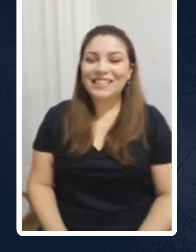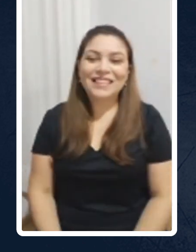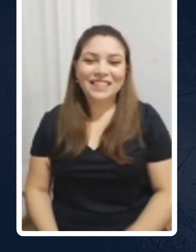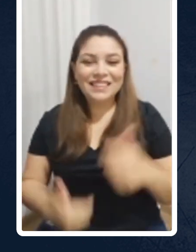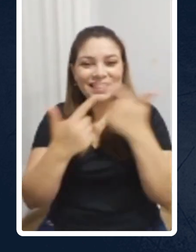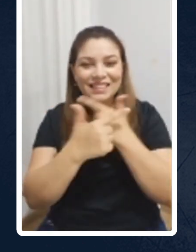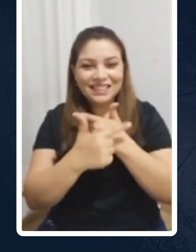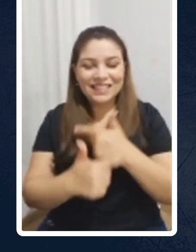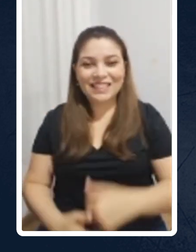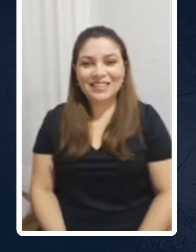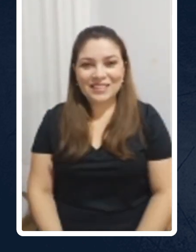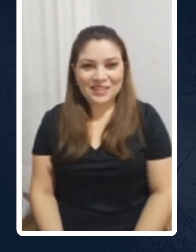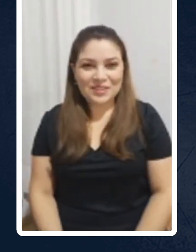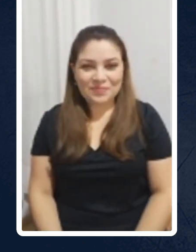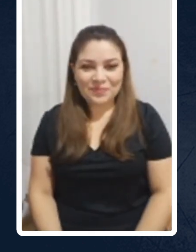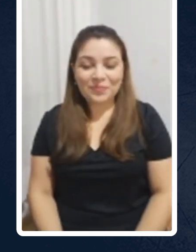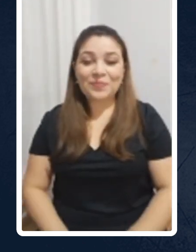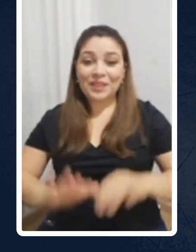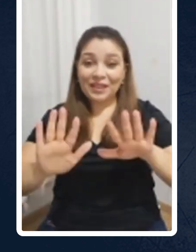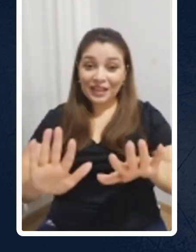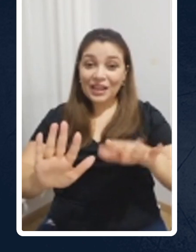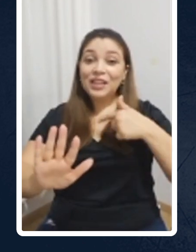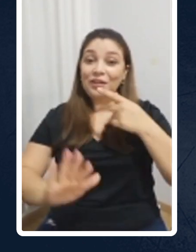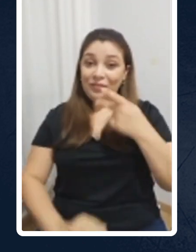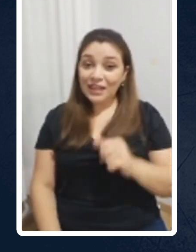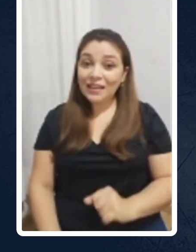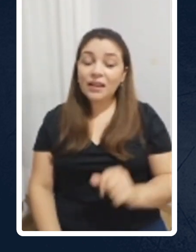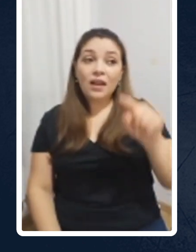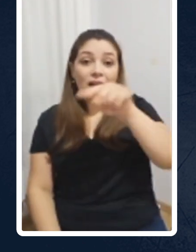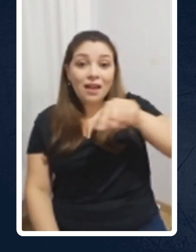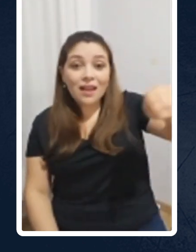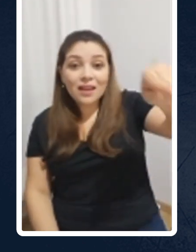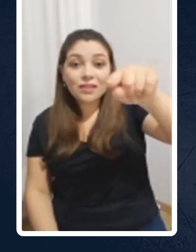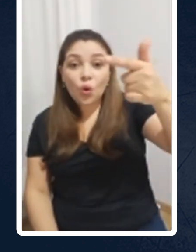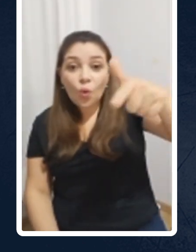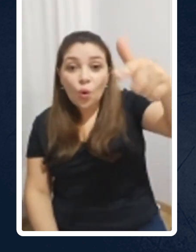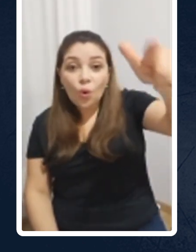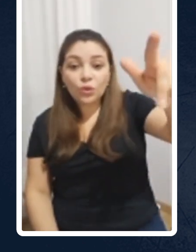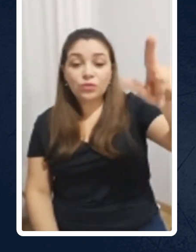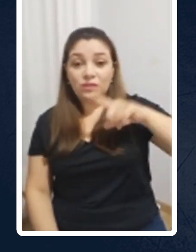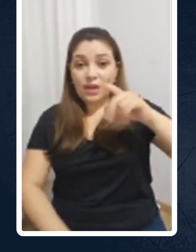É aquilo que eu falei antes. Preconceito alheio não pode ser a minha felicidade.